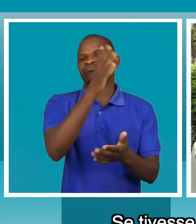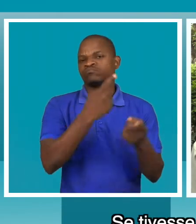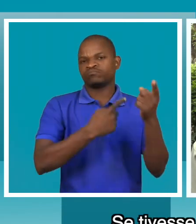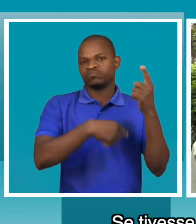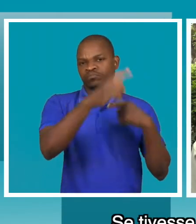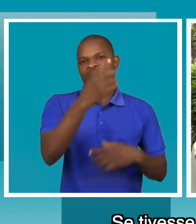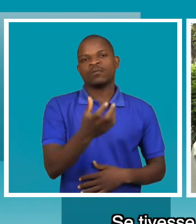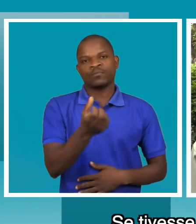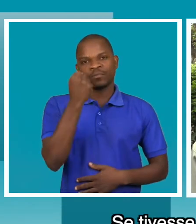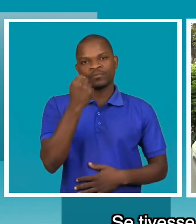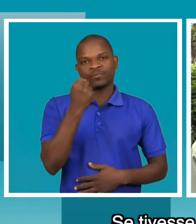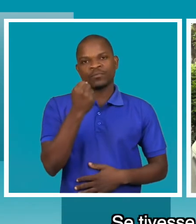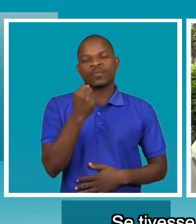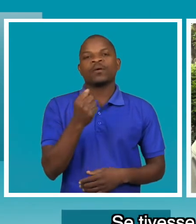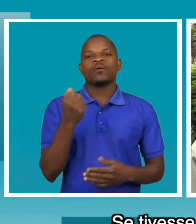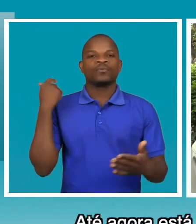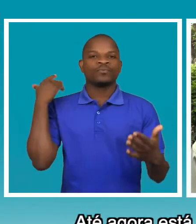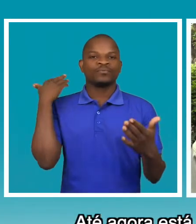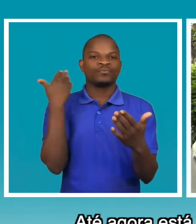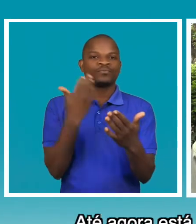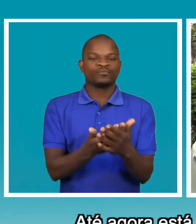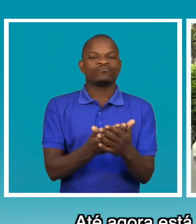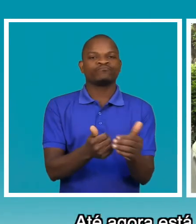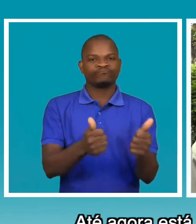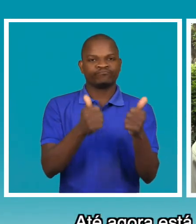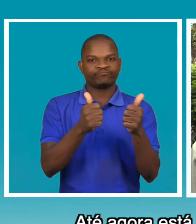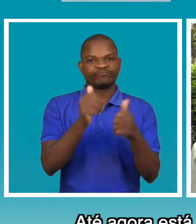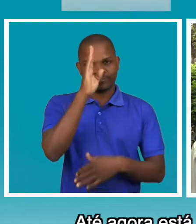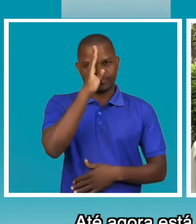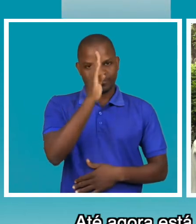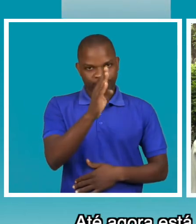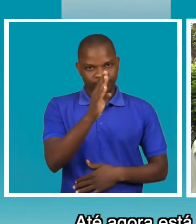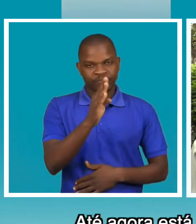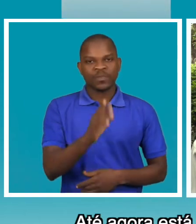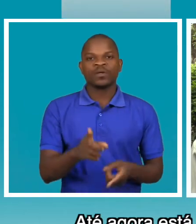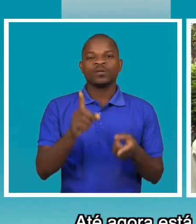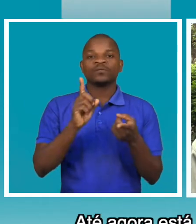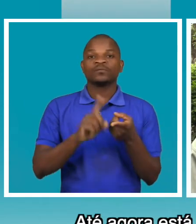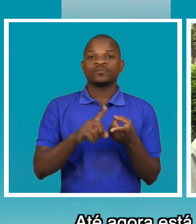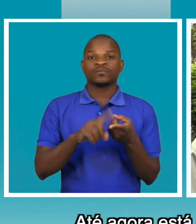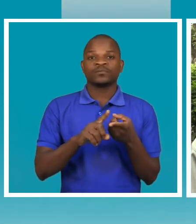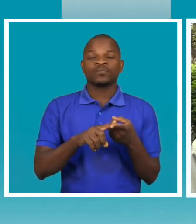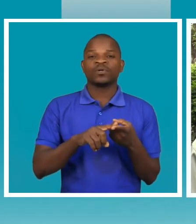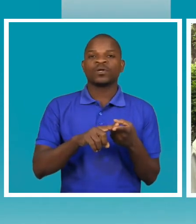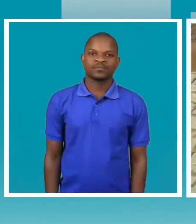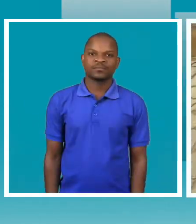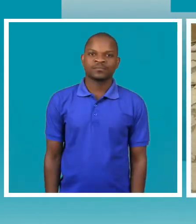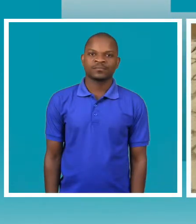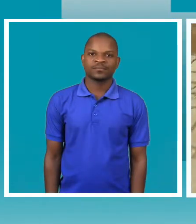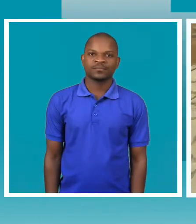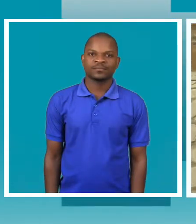mandar ele girar. Até agora, está com bom comportamento. Sim.